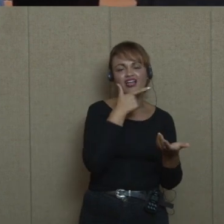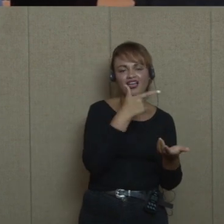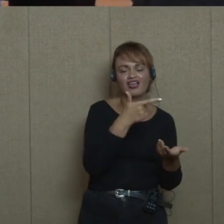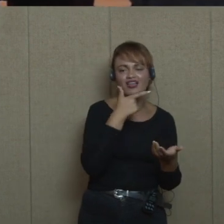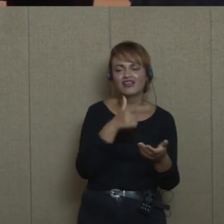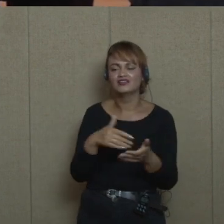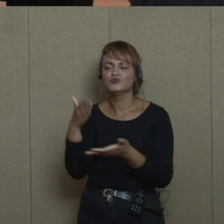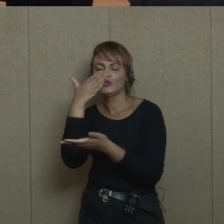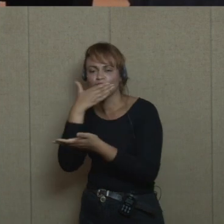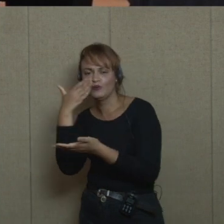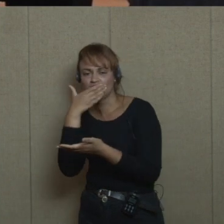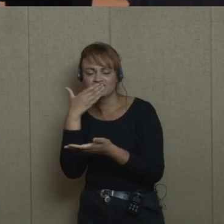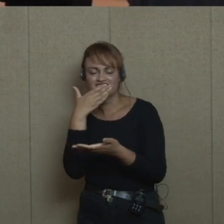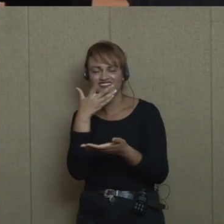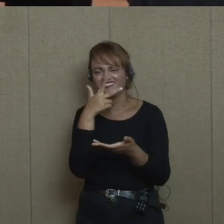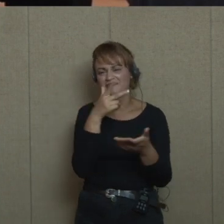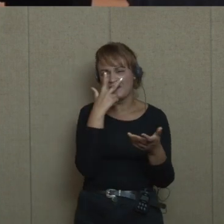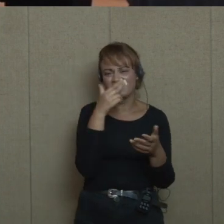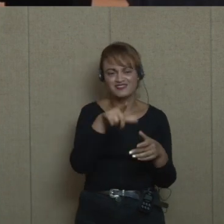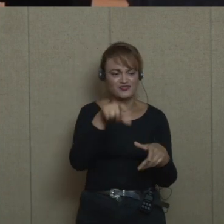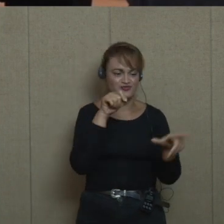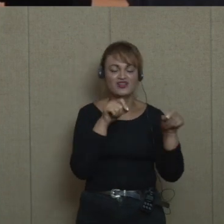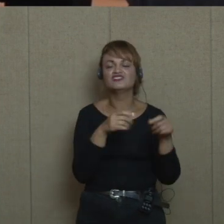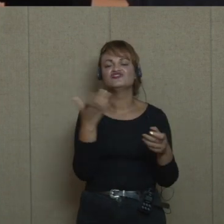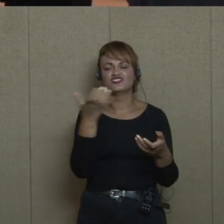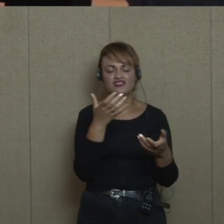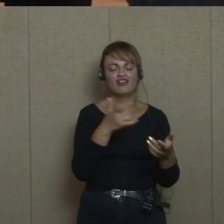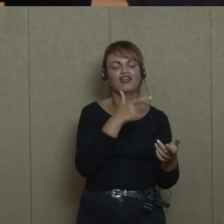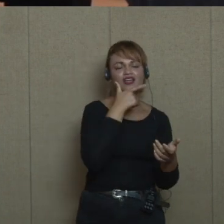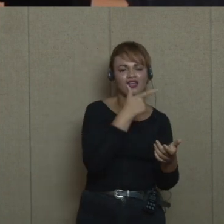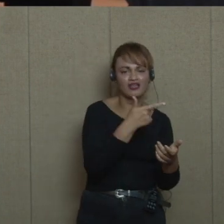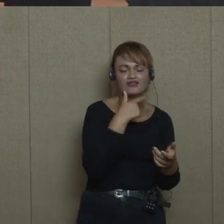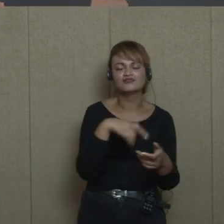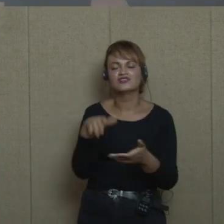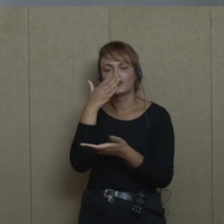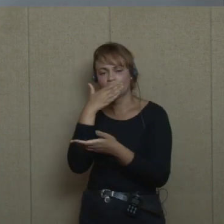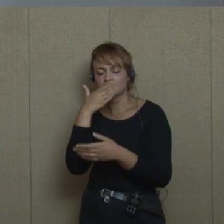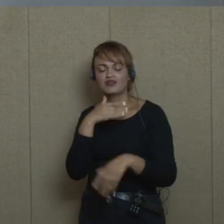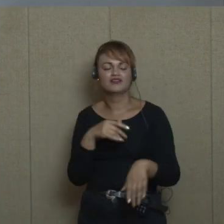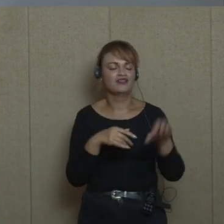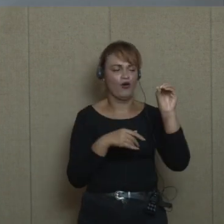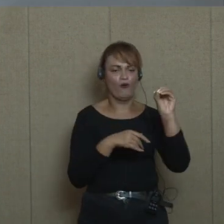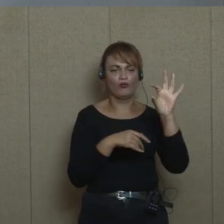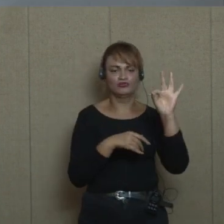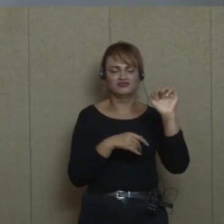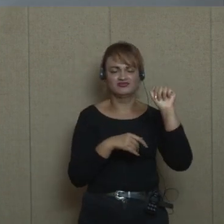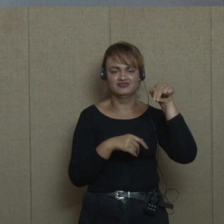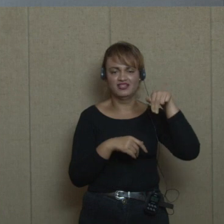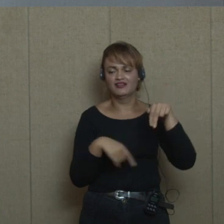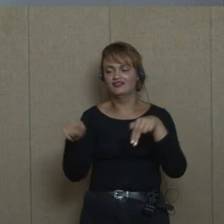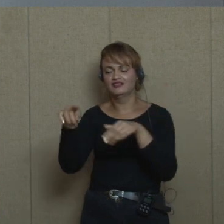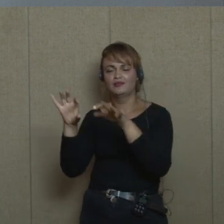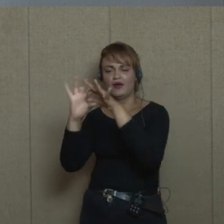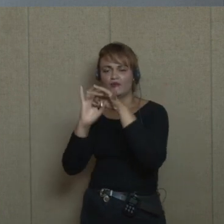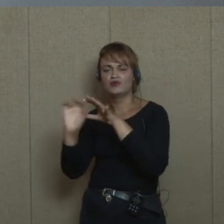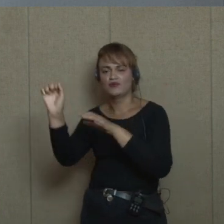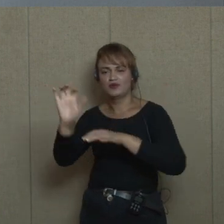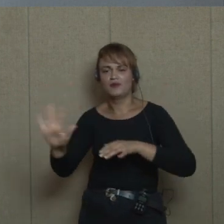os dois. Queremos a OTAN, a União Europeia. We want to have the capacity